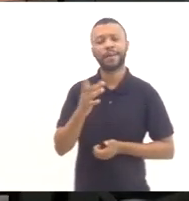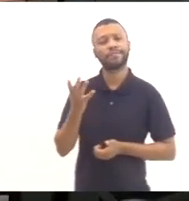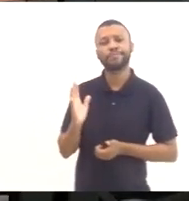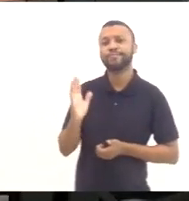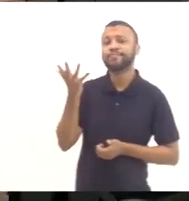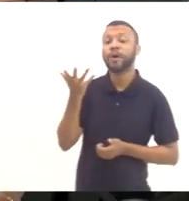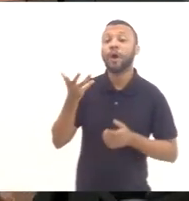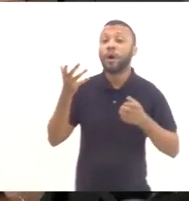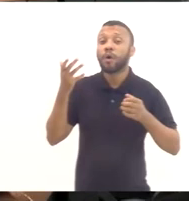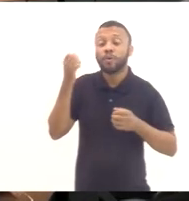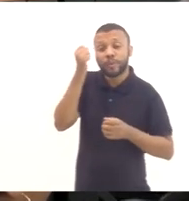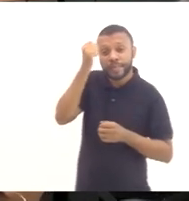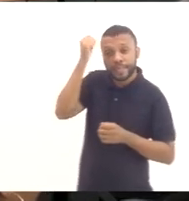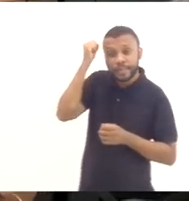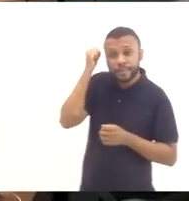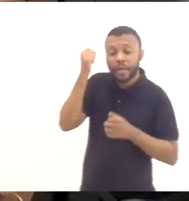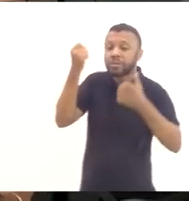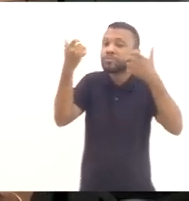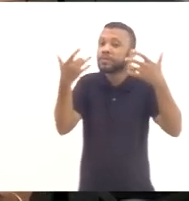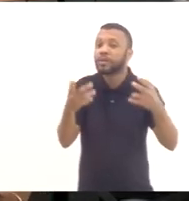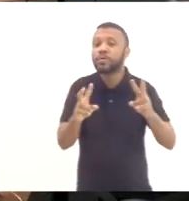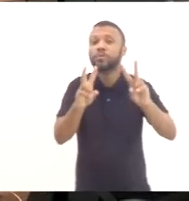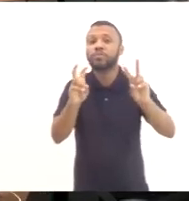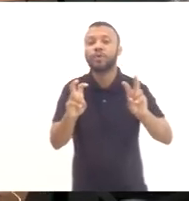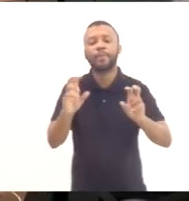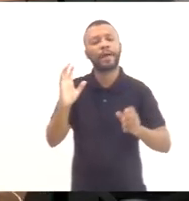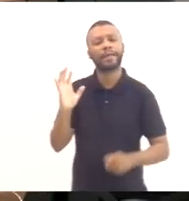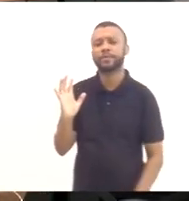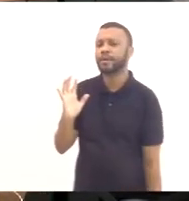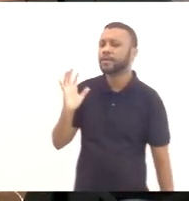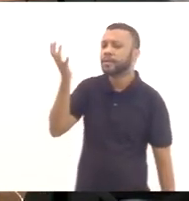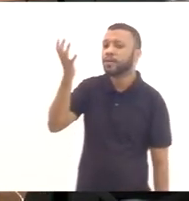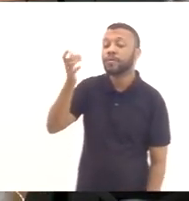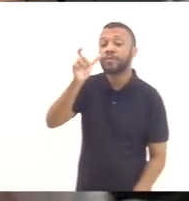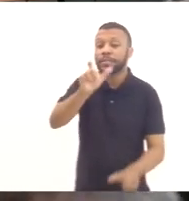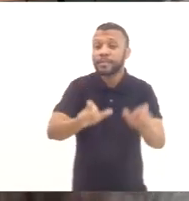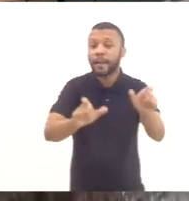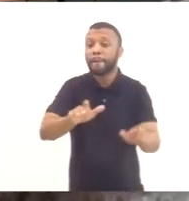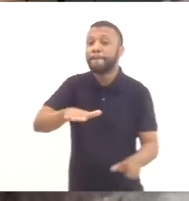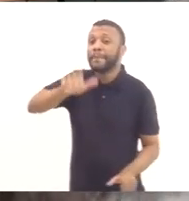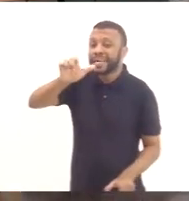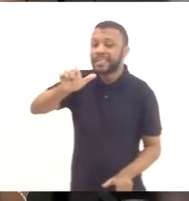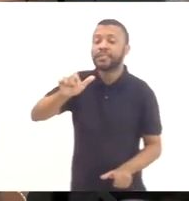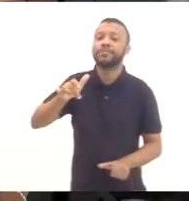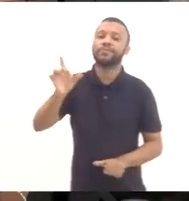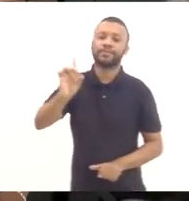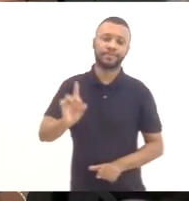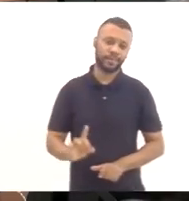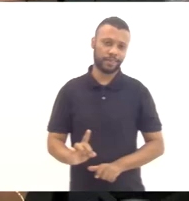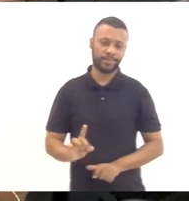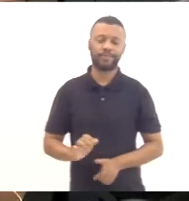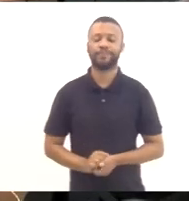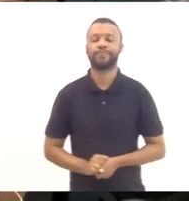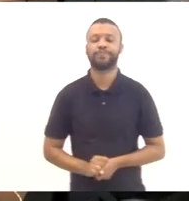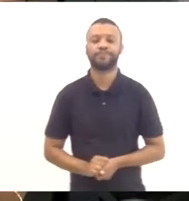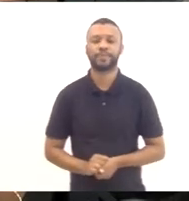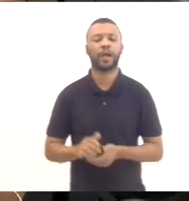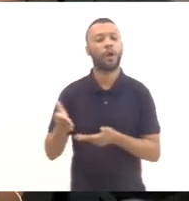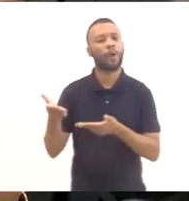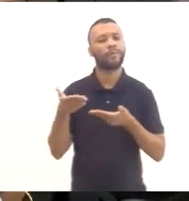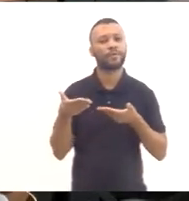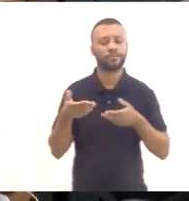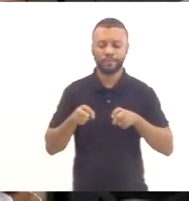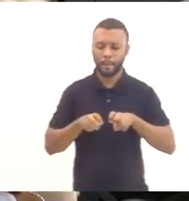seminário com o tema realidades das Mães de pessoas com deficiência convido para fazer parte